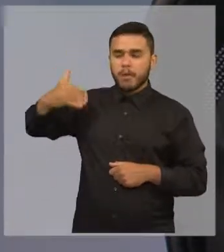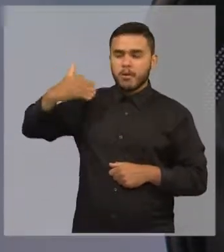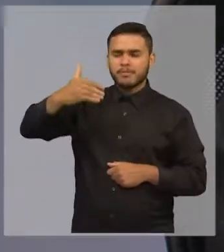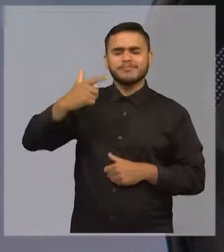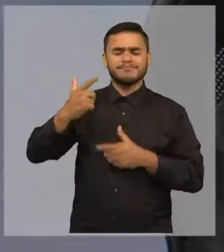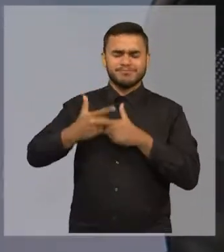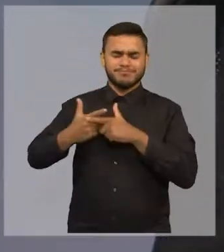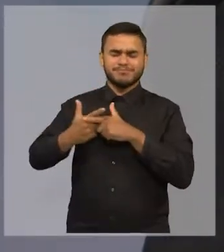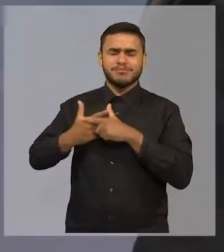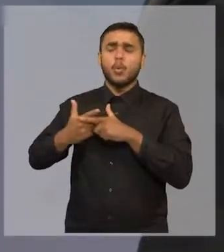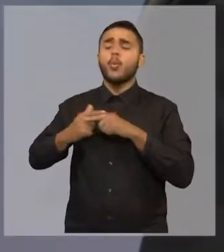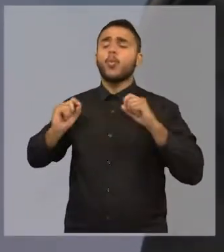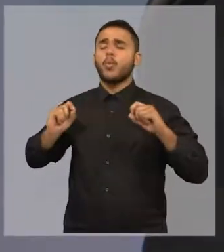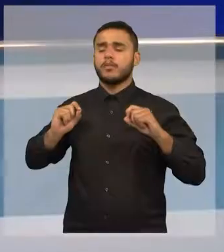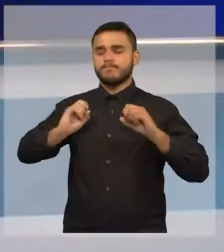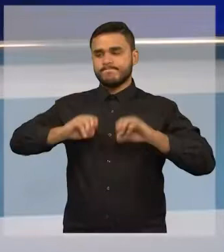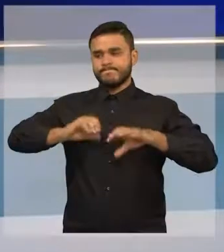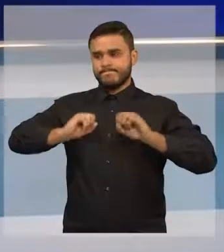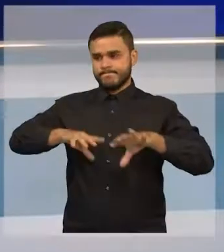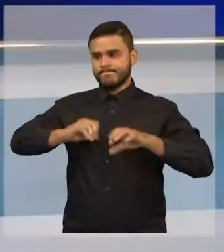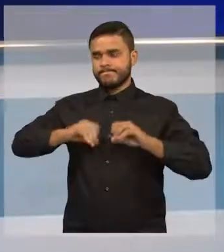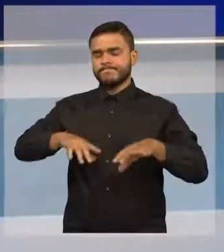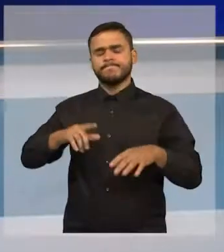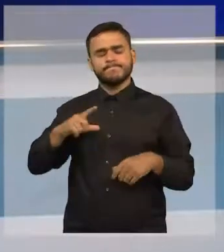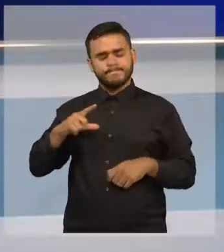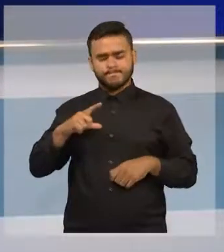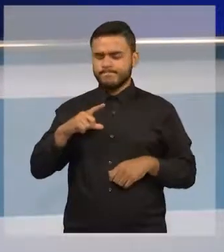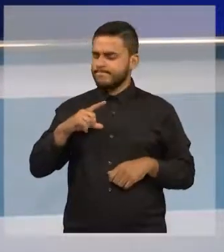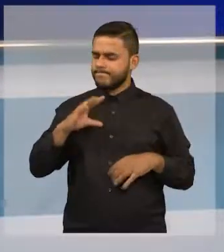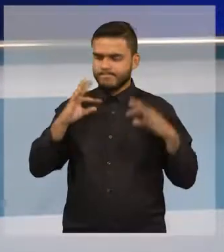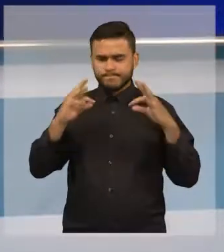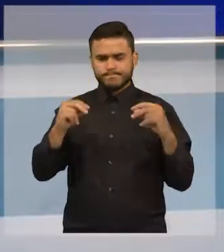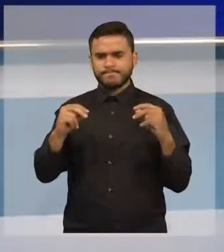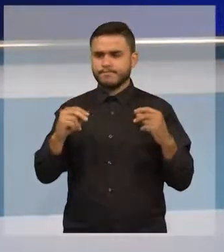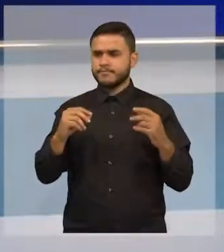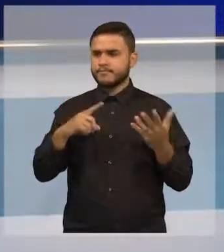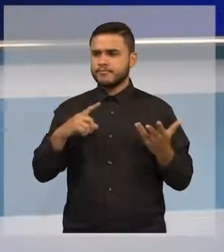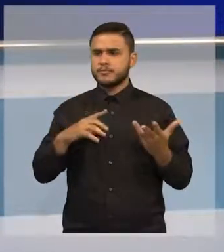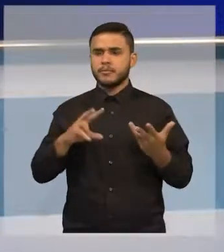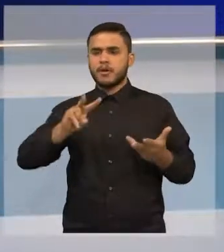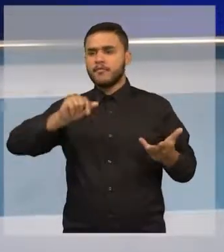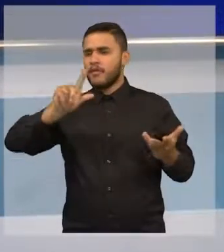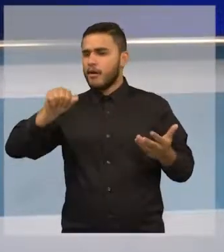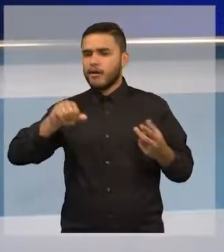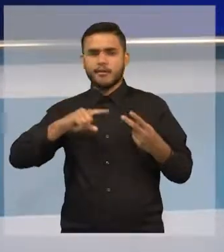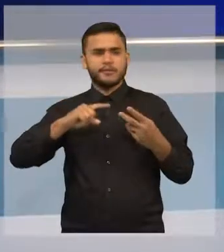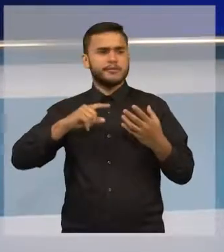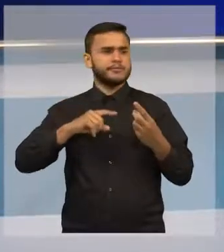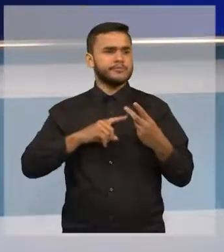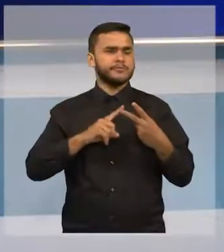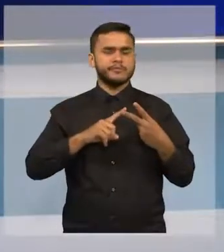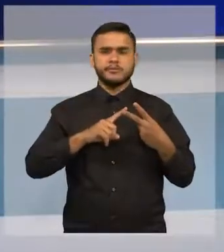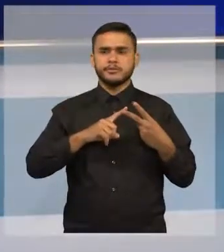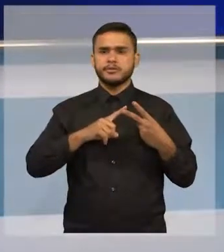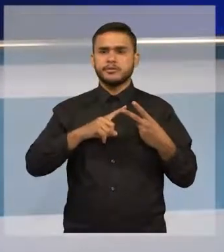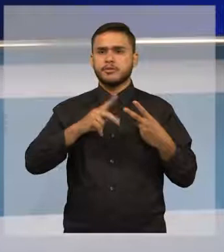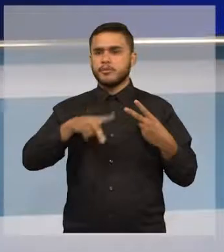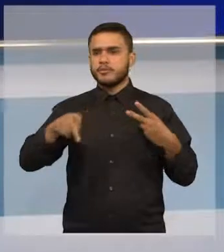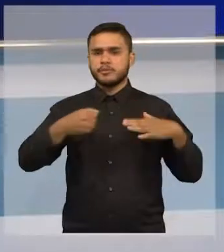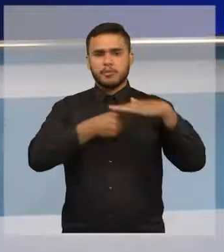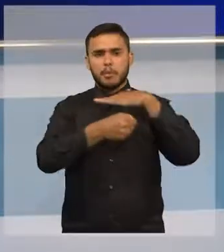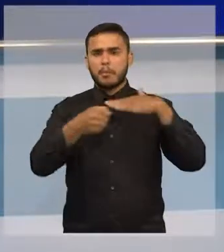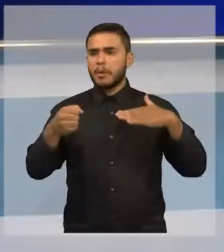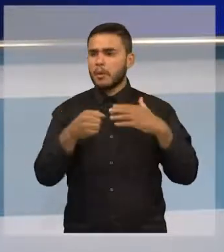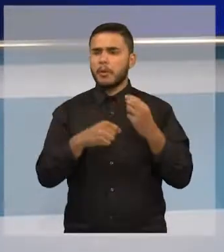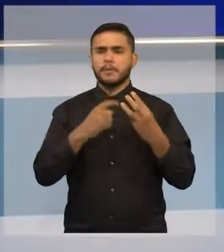deficitária em todos os aspectos, né? Na quantidade, nas ofertas, por exemplo, na área de